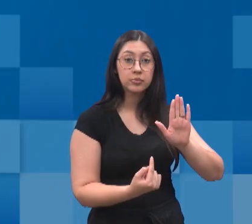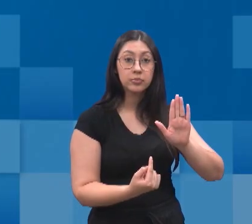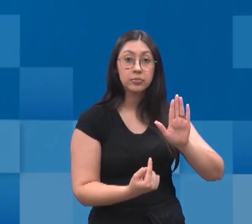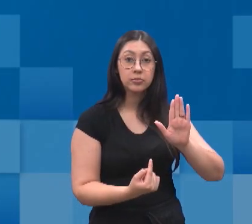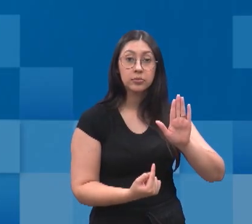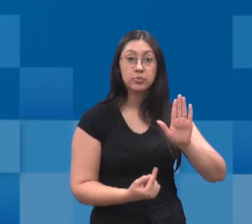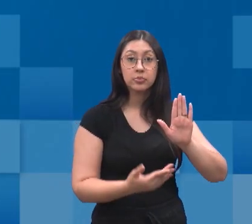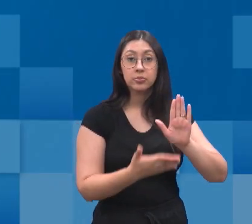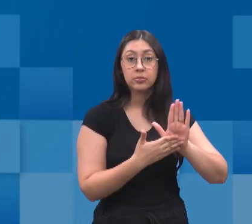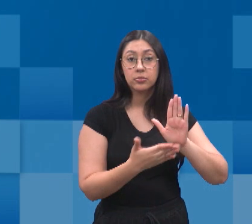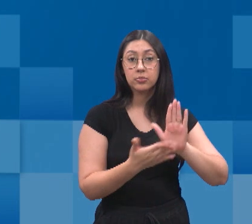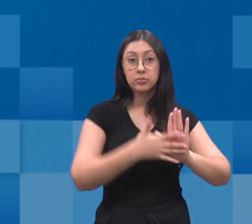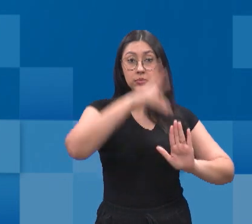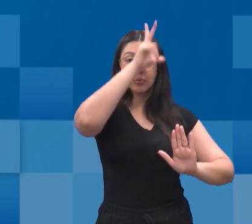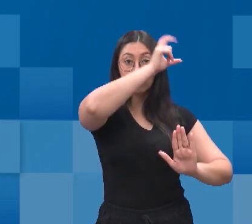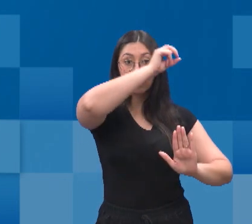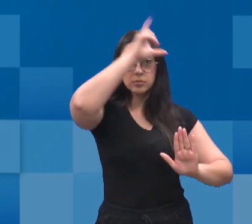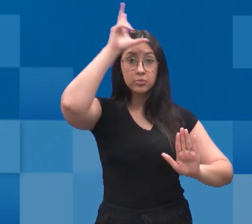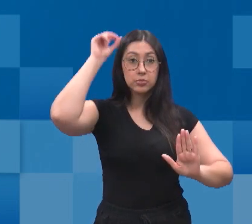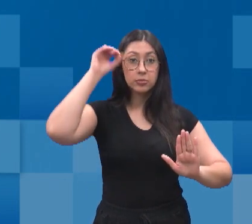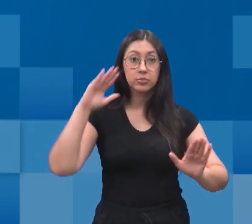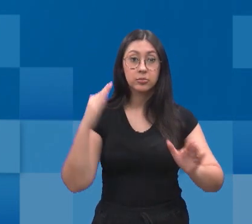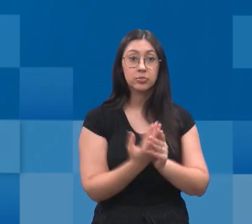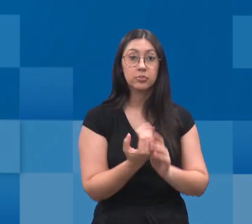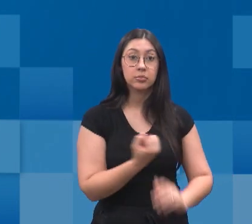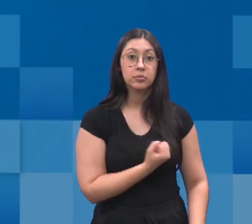Poder Executivo ao processo número